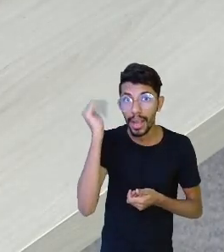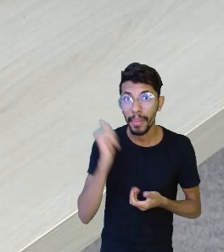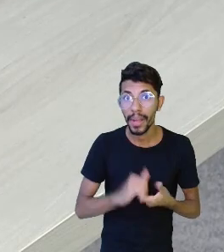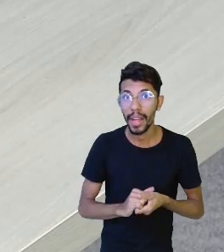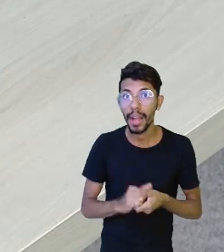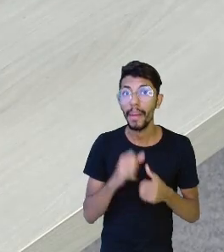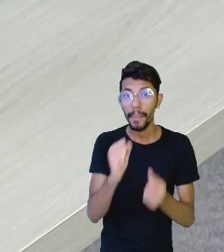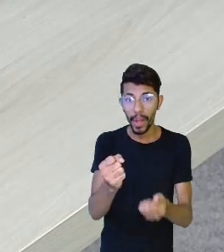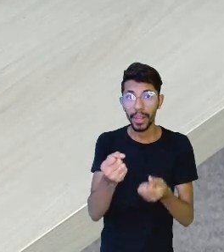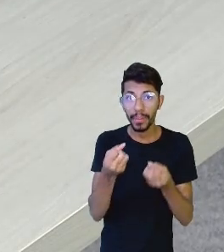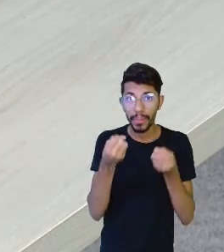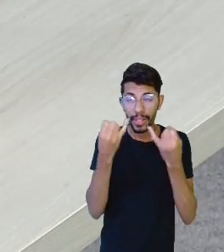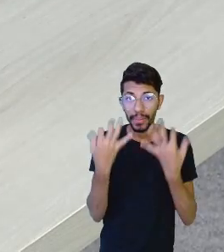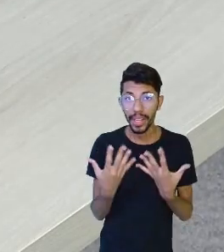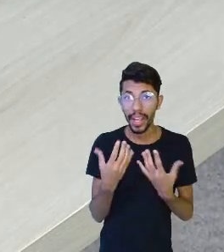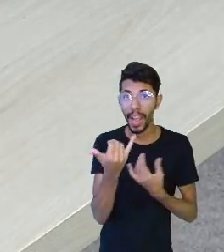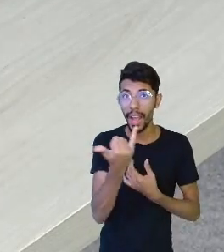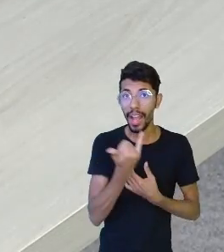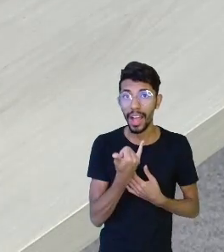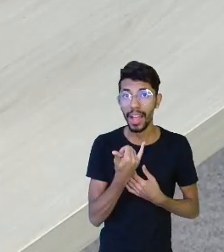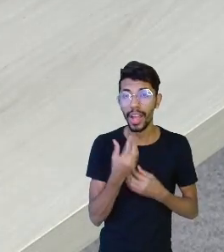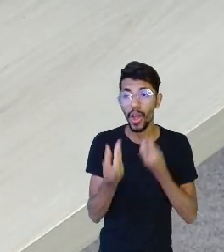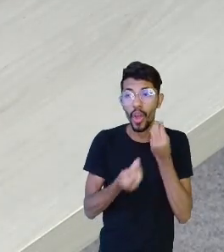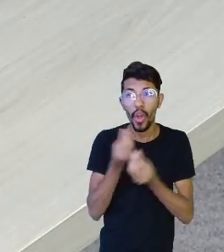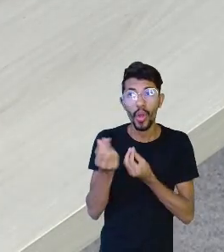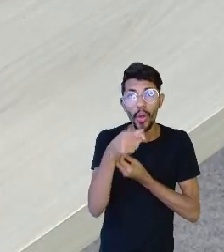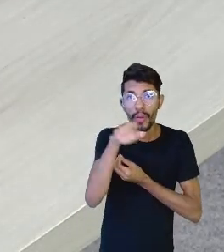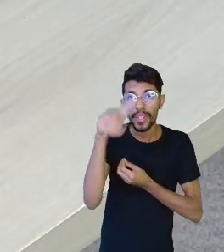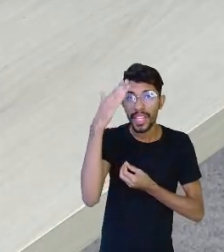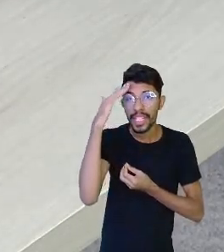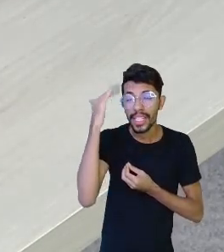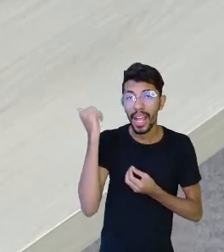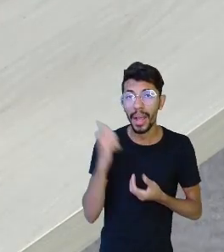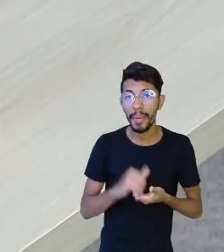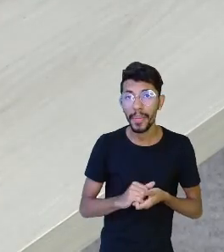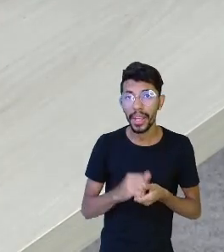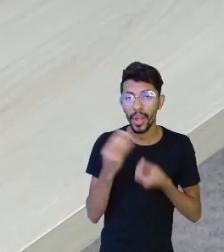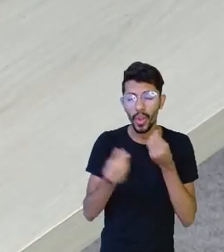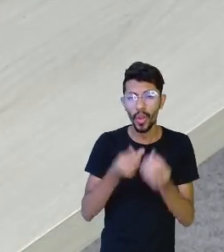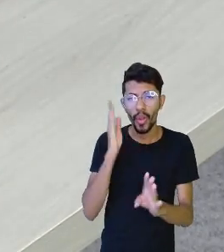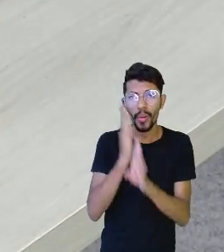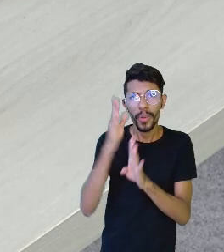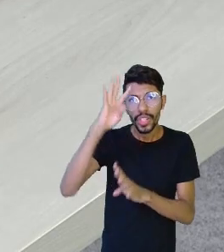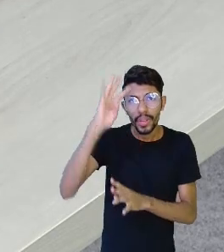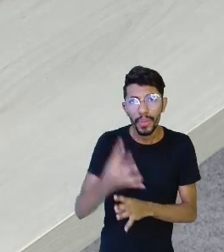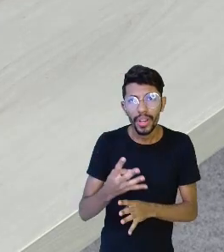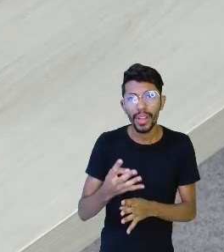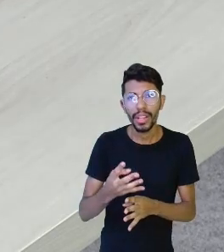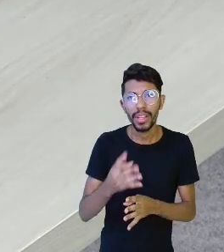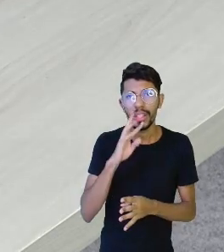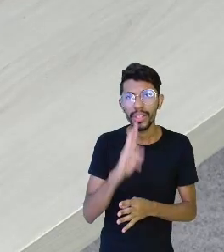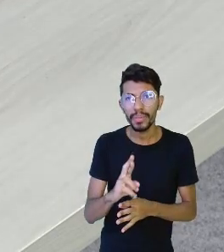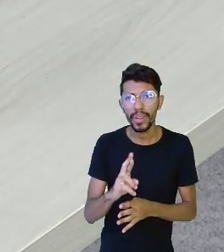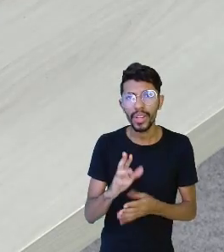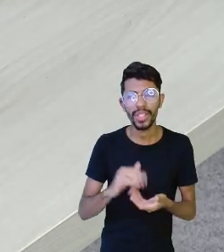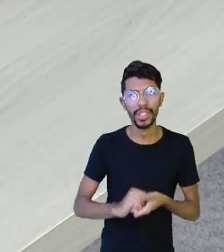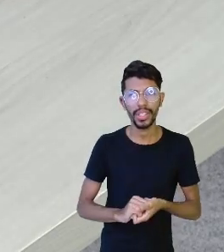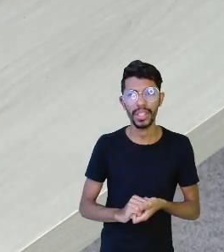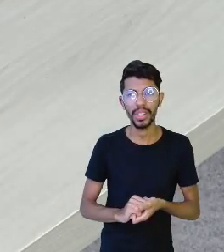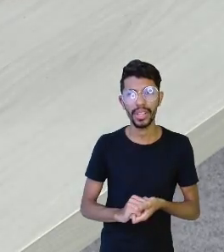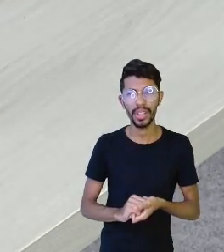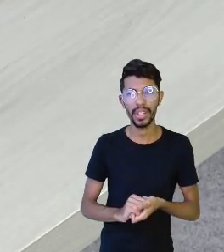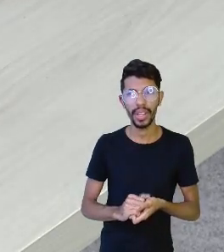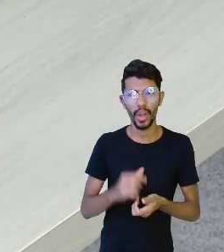Poderia me dizer? Vocês fizeram como para achar o resultado? Vocês saíram contando, foi